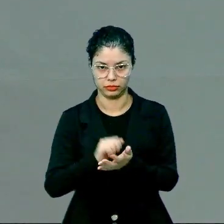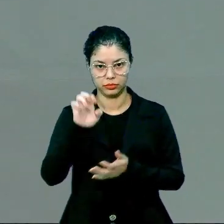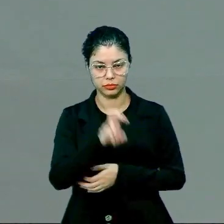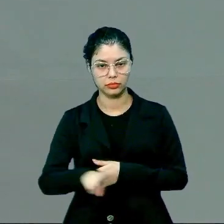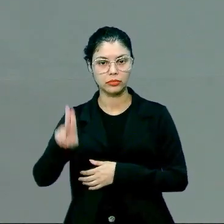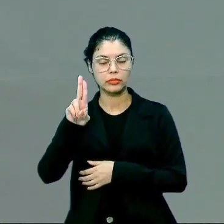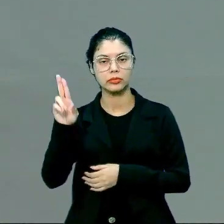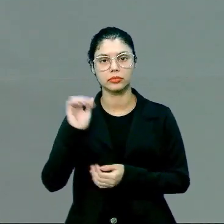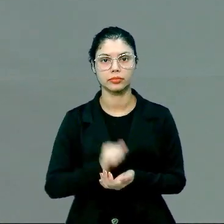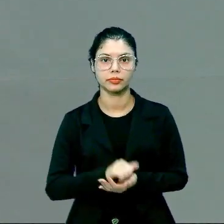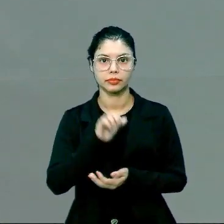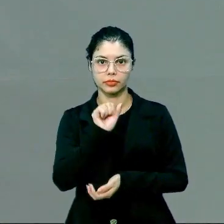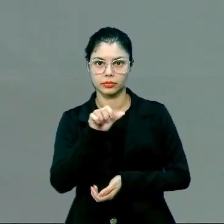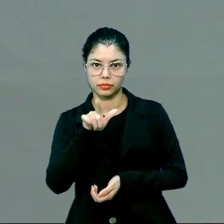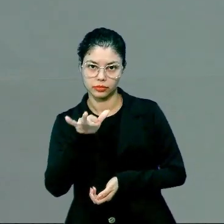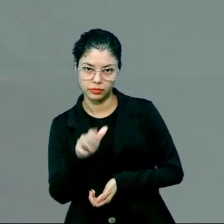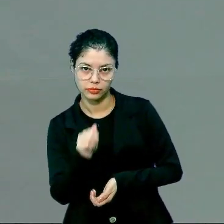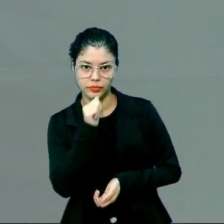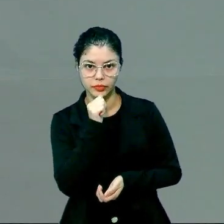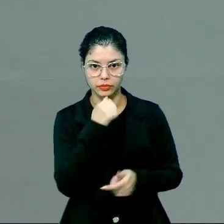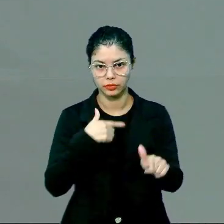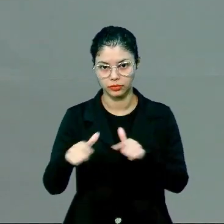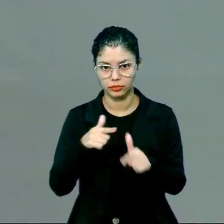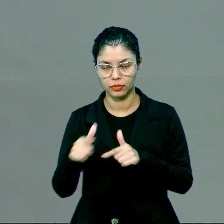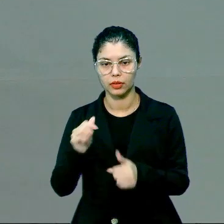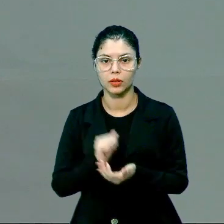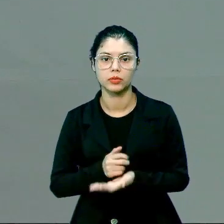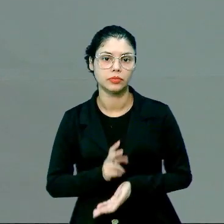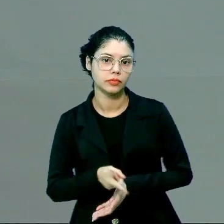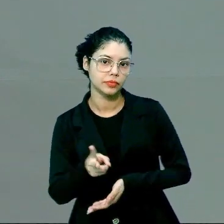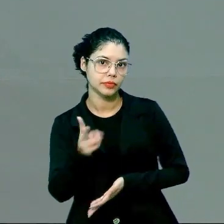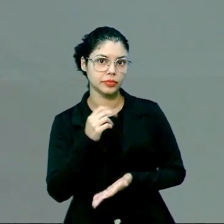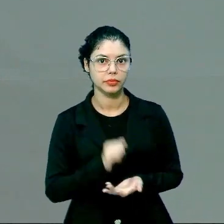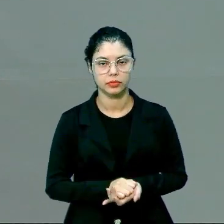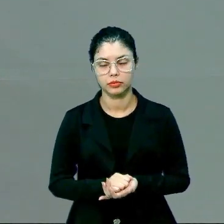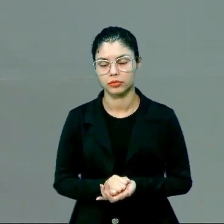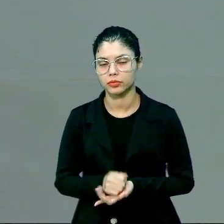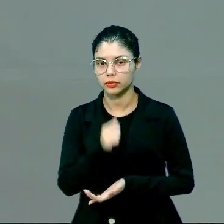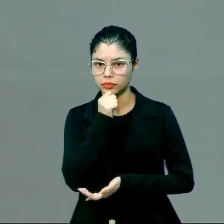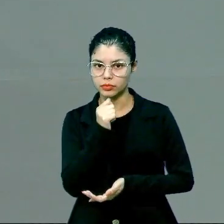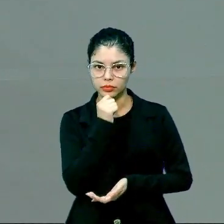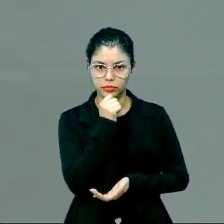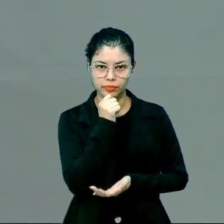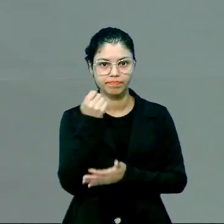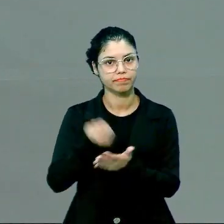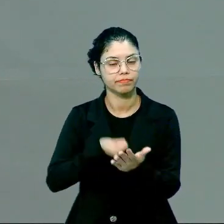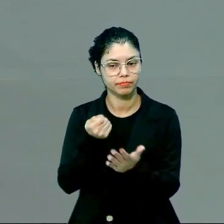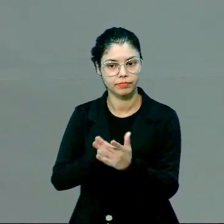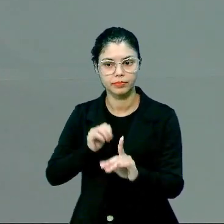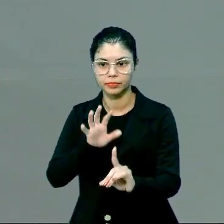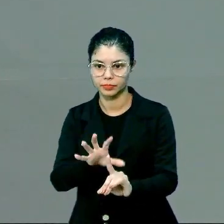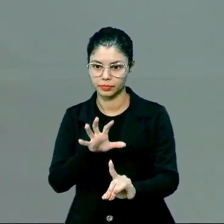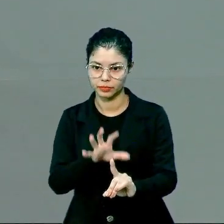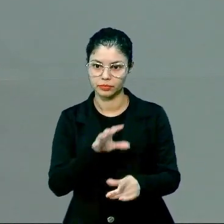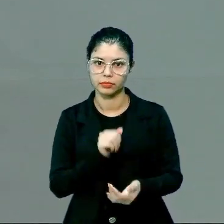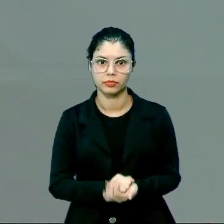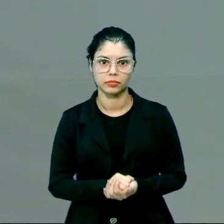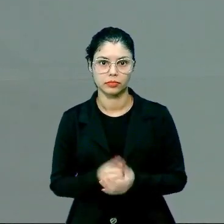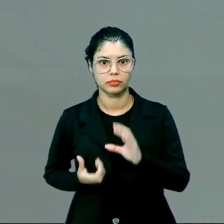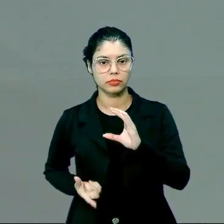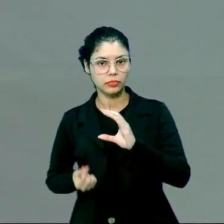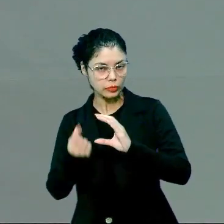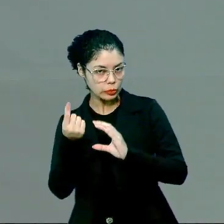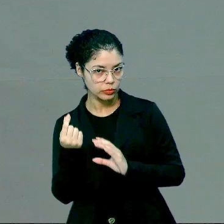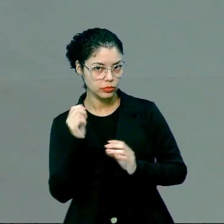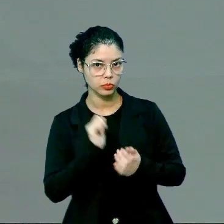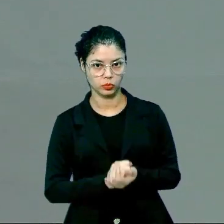Europa e da Ásia, por que os trabalhadores continuavam ainda subjugados ao